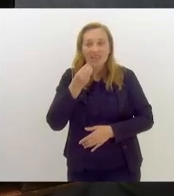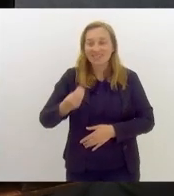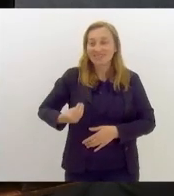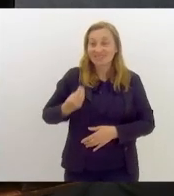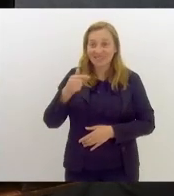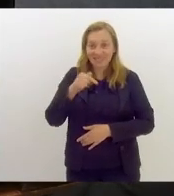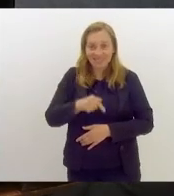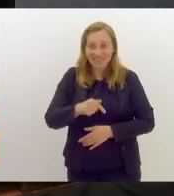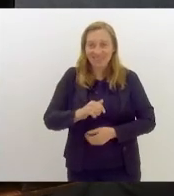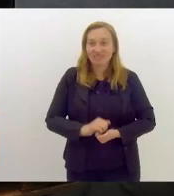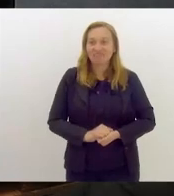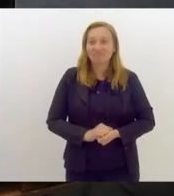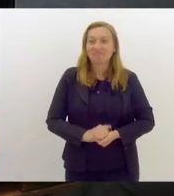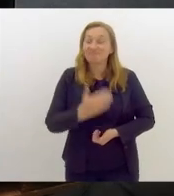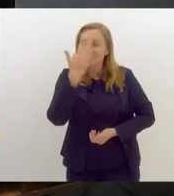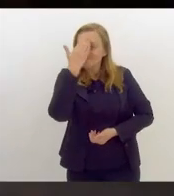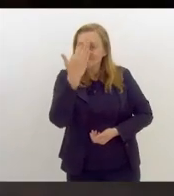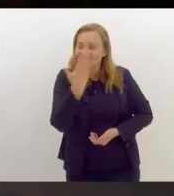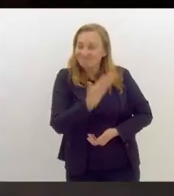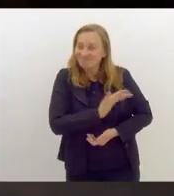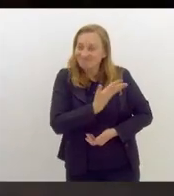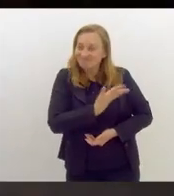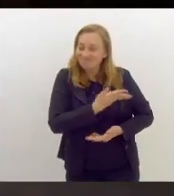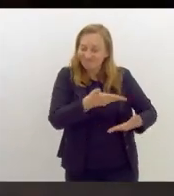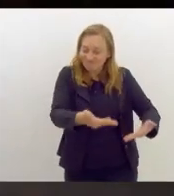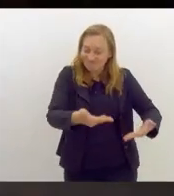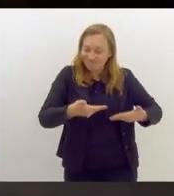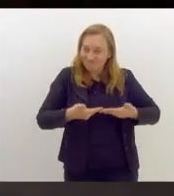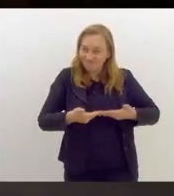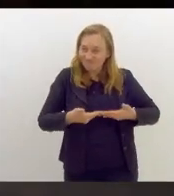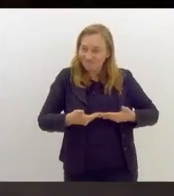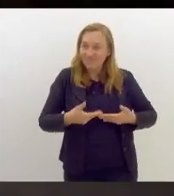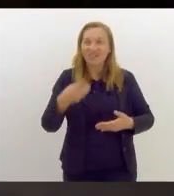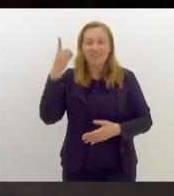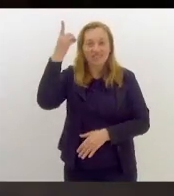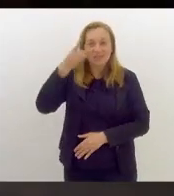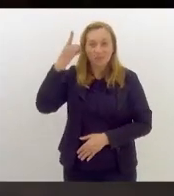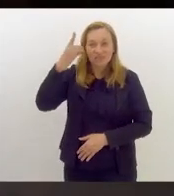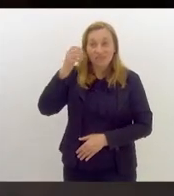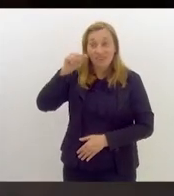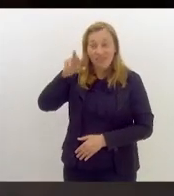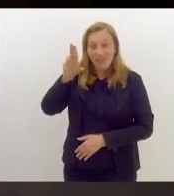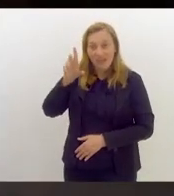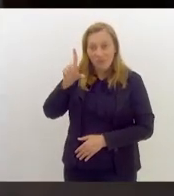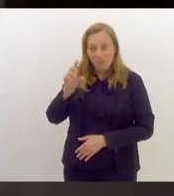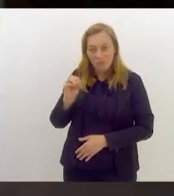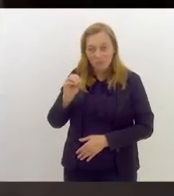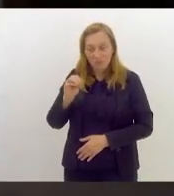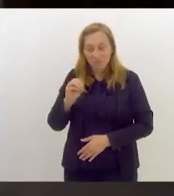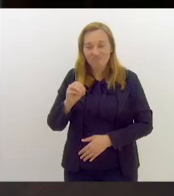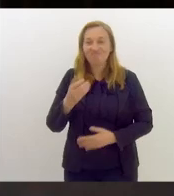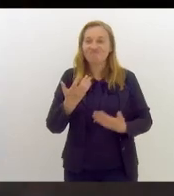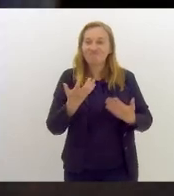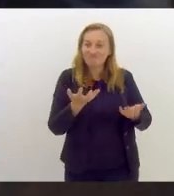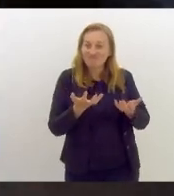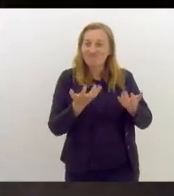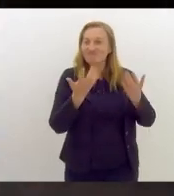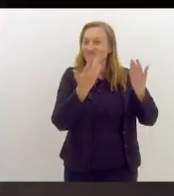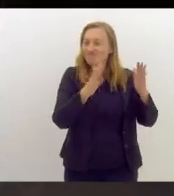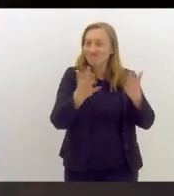aqui agradecer meu amigo pelo convite deputado Léo Vieira quero saudar